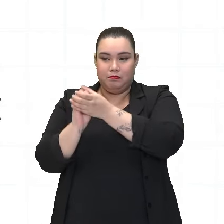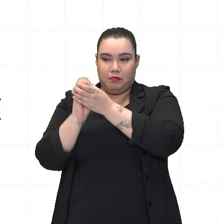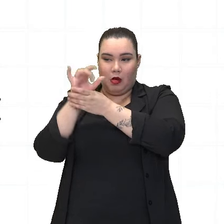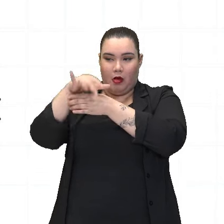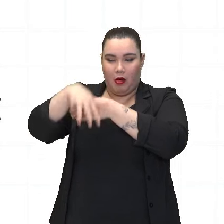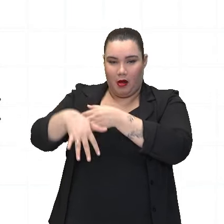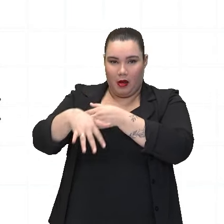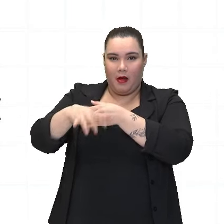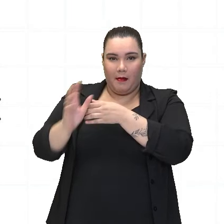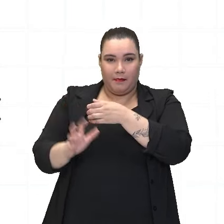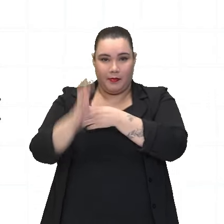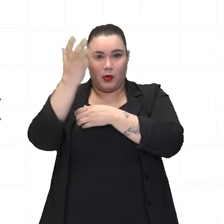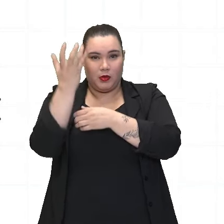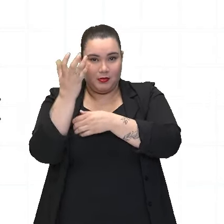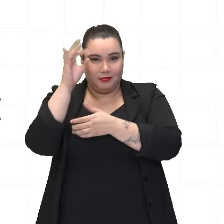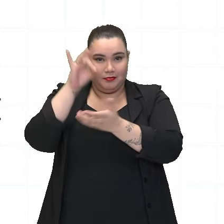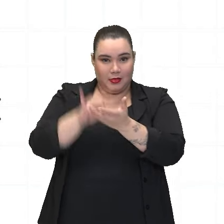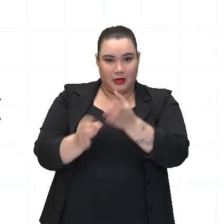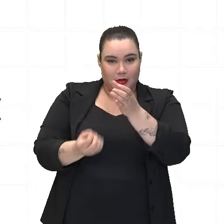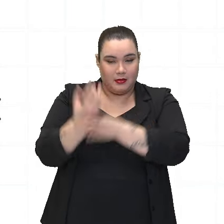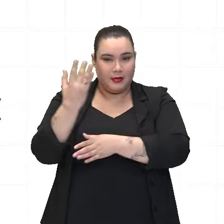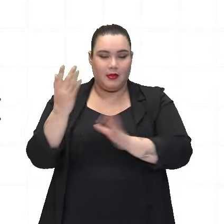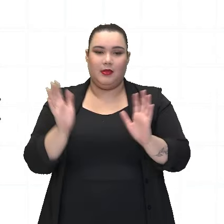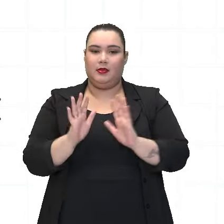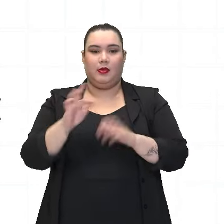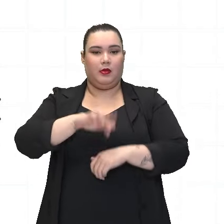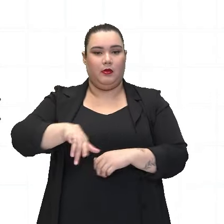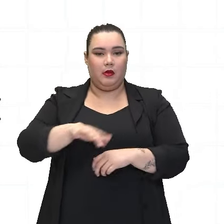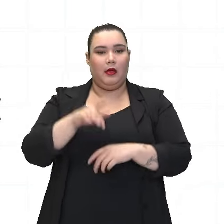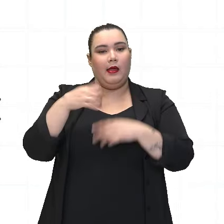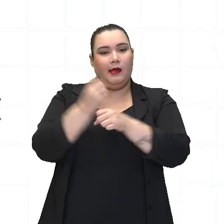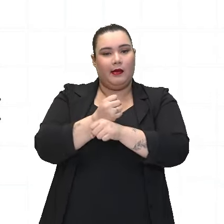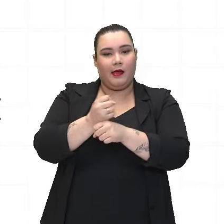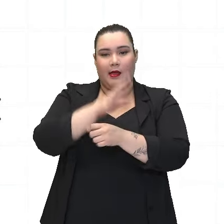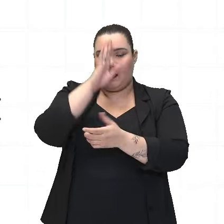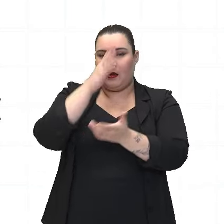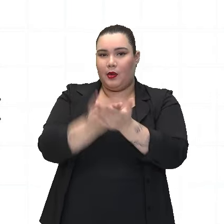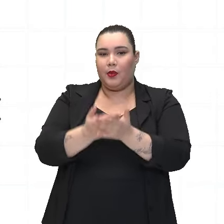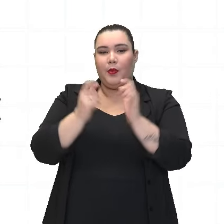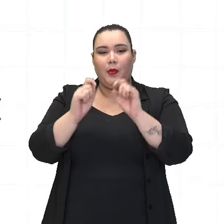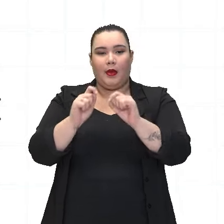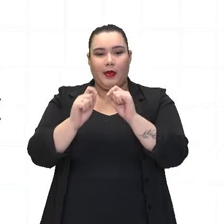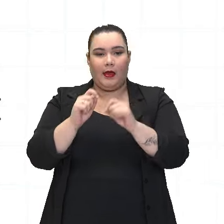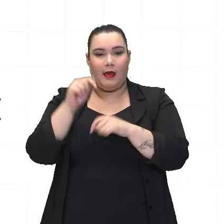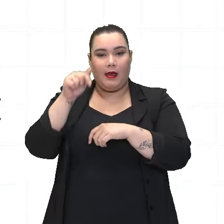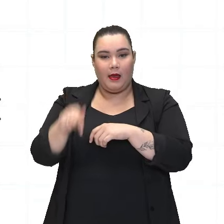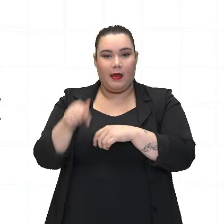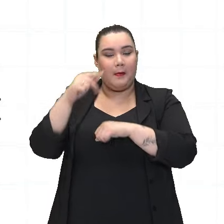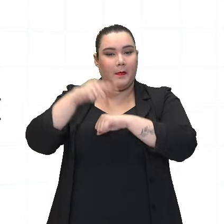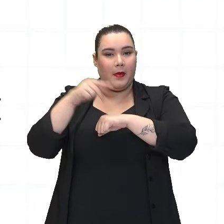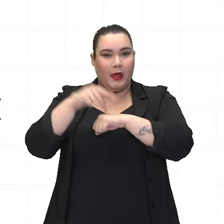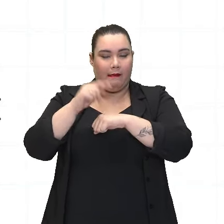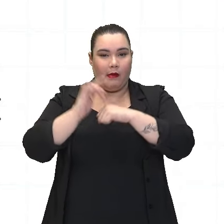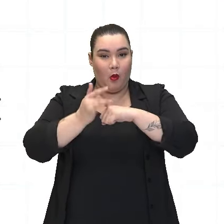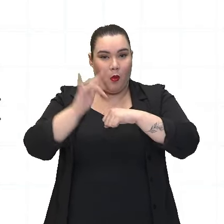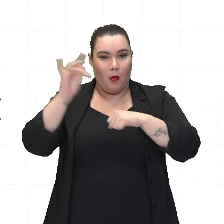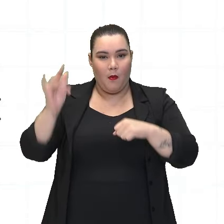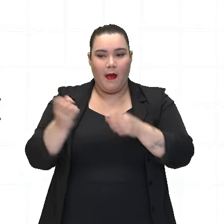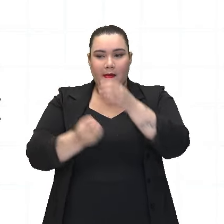surgimento, foi por esse motivo que, por muito tempo, acreditou-se que os diamantes eram originados